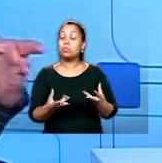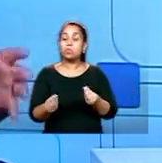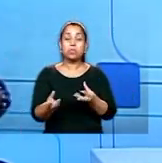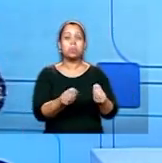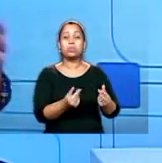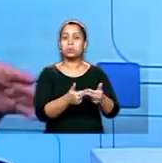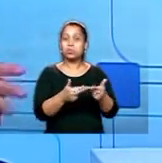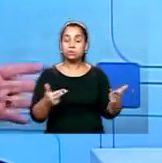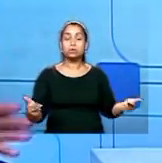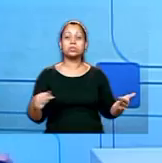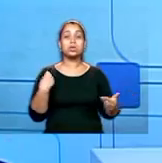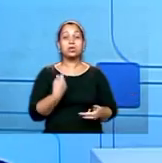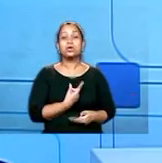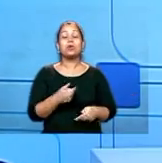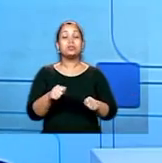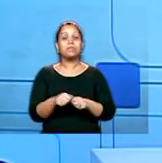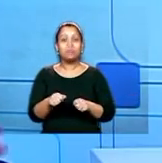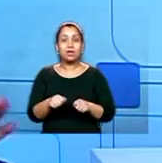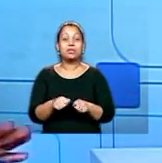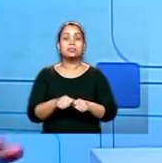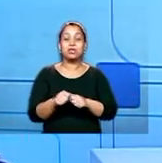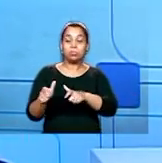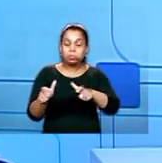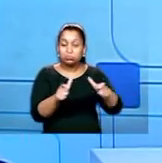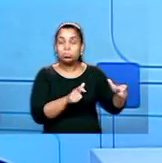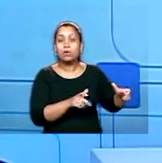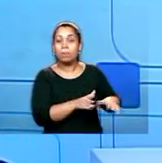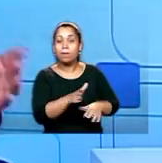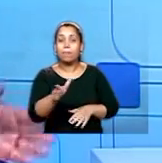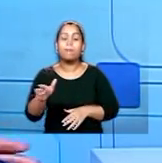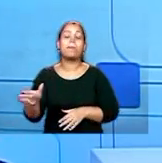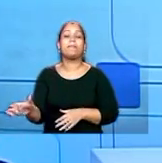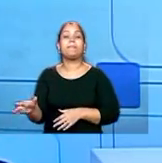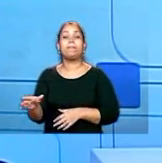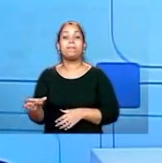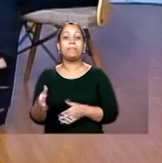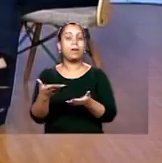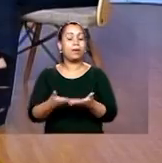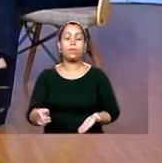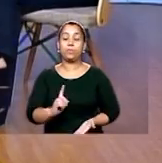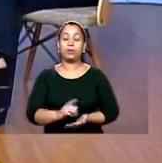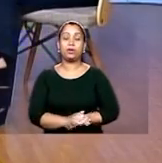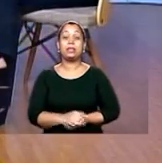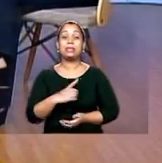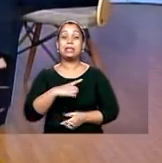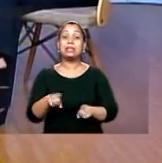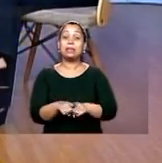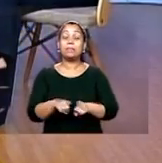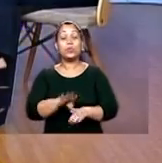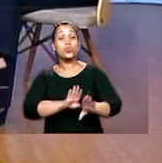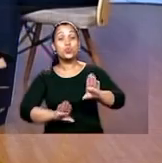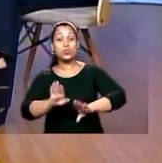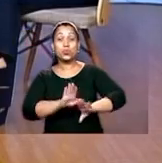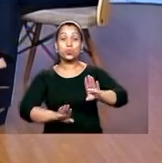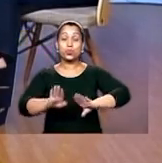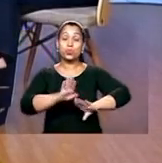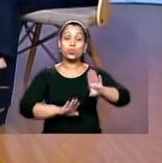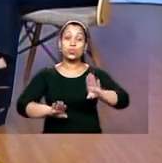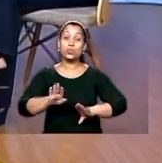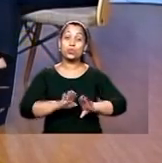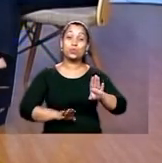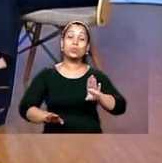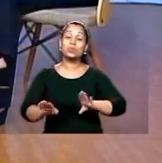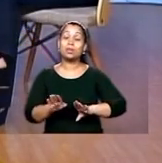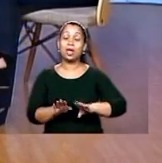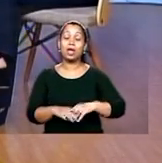a gente tem que fazer essa logística para sair, não perder. E existe também o cuidado, aí eu falo com você,